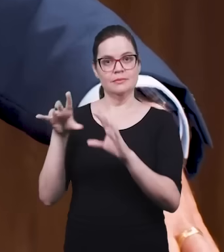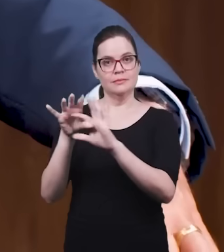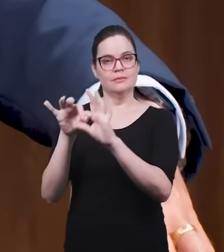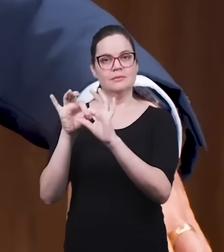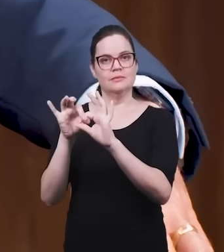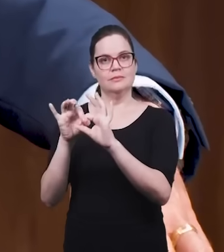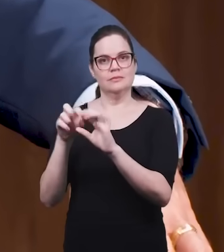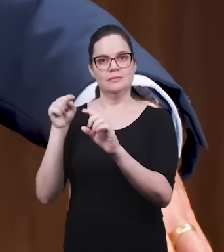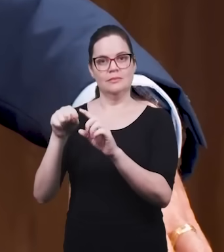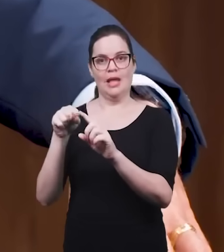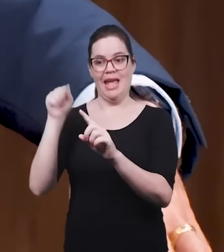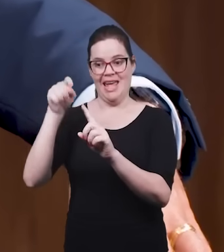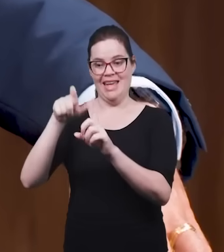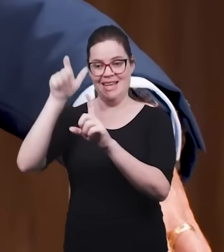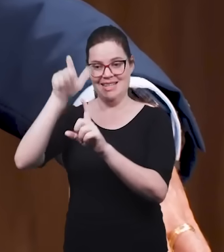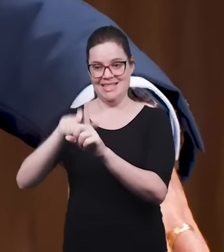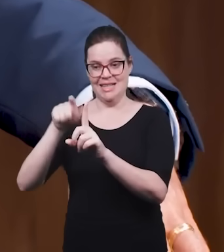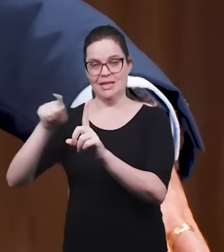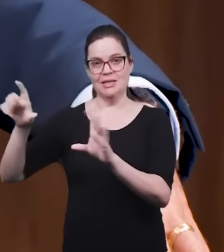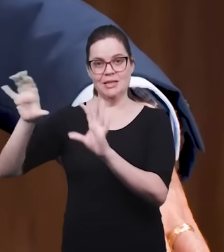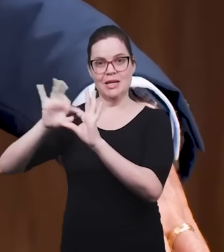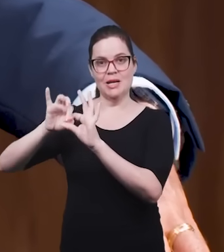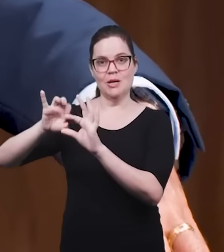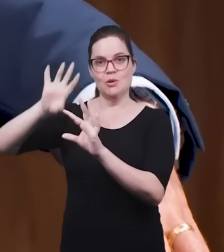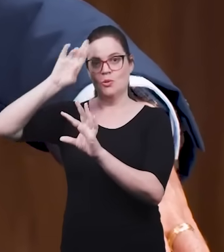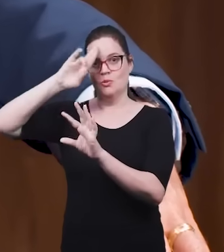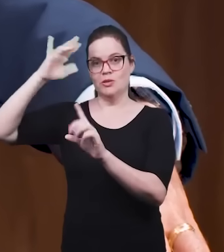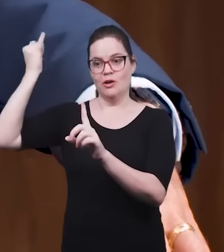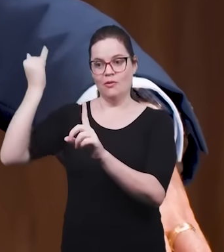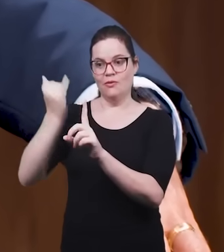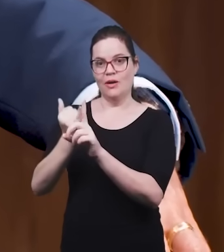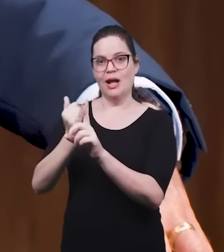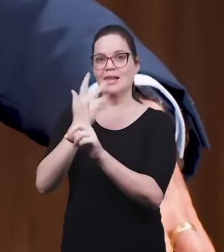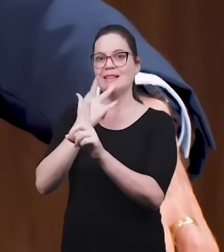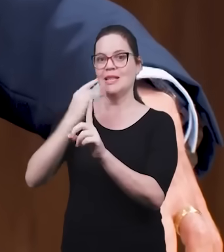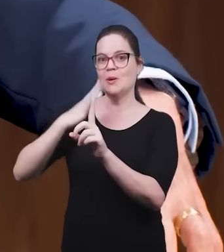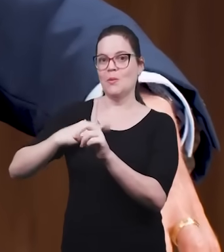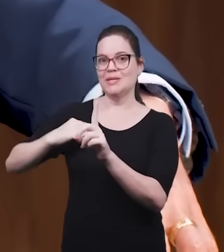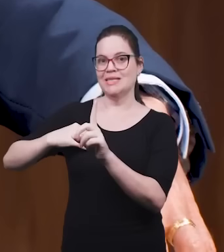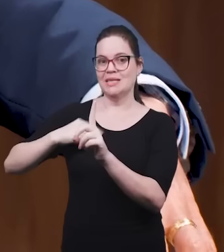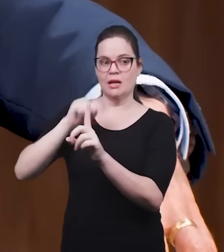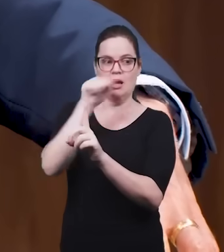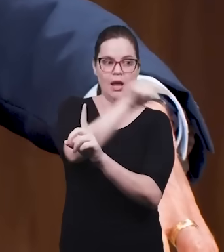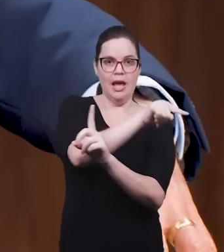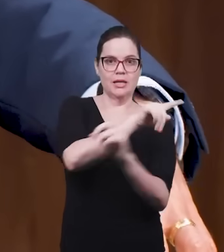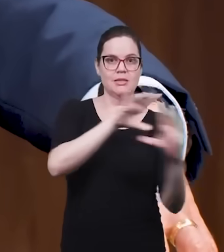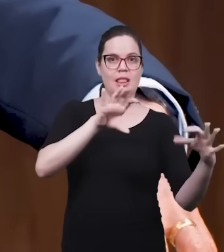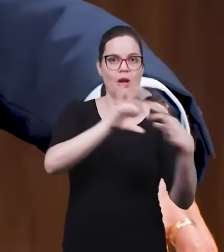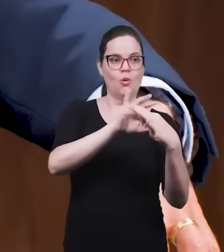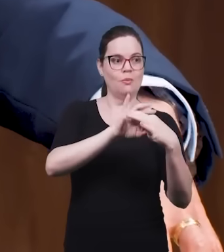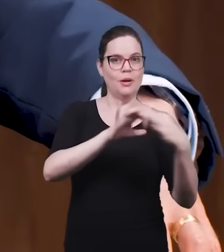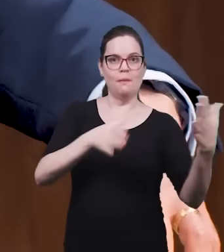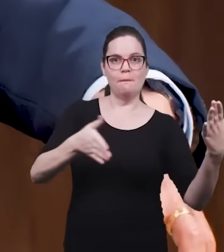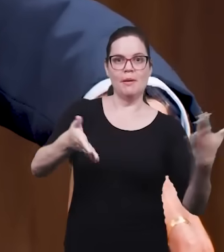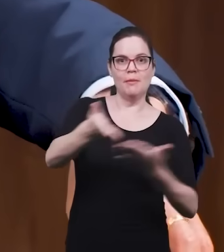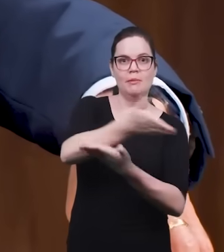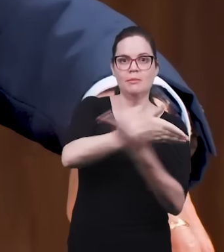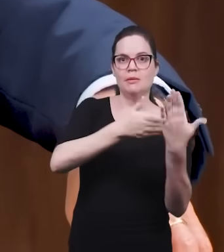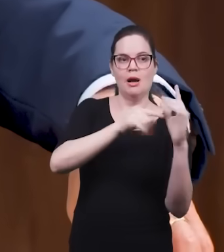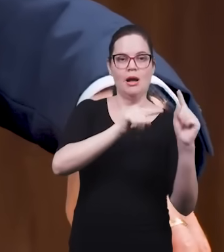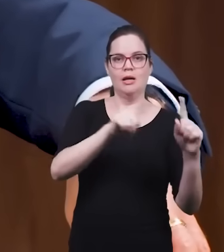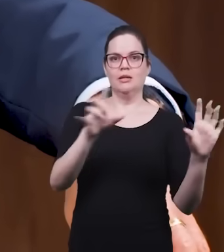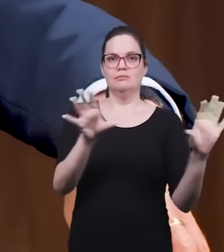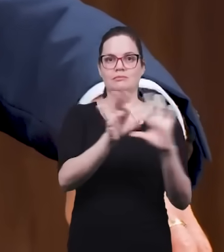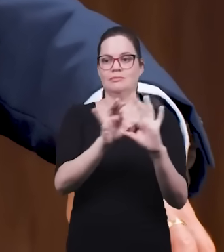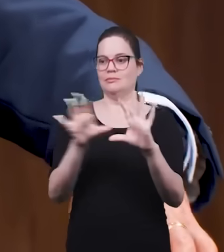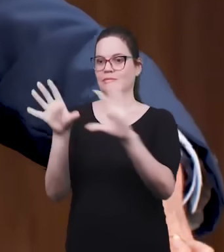ele está edificando esse. Entendeu? Então, você falou, é corpo, né? Então,